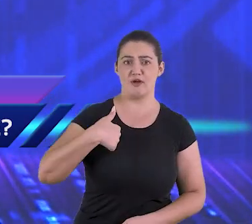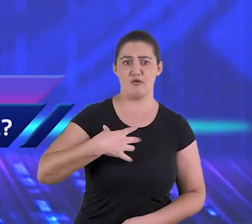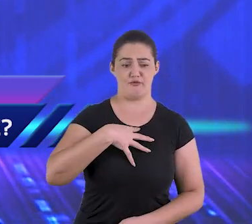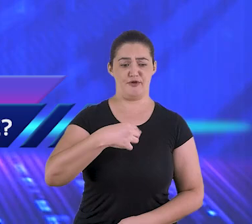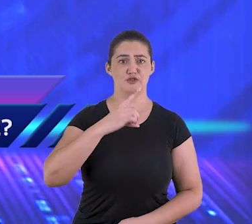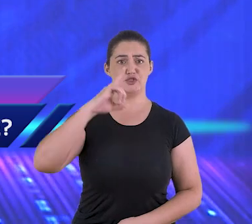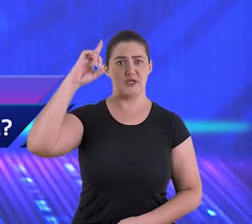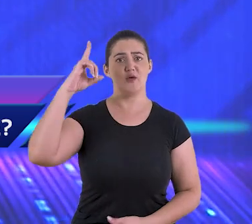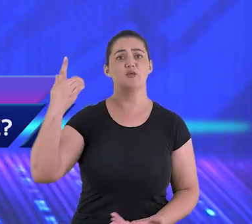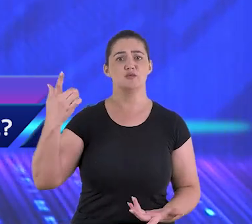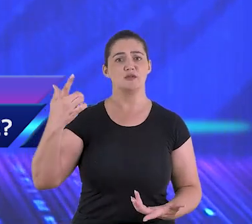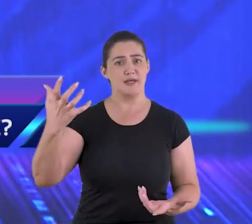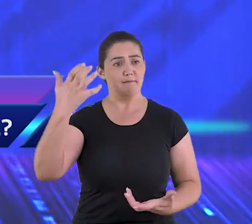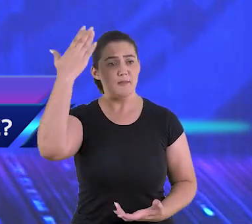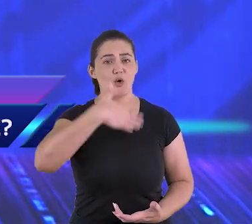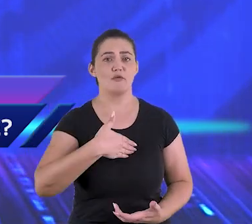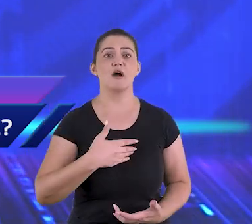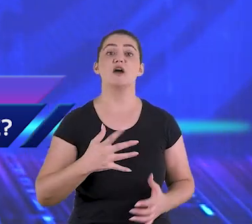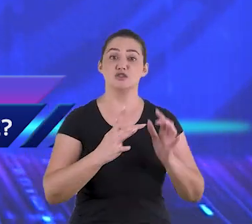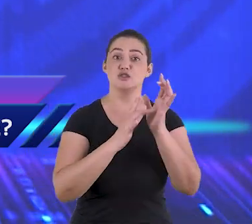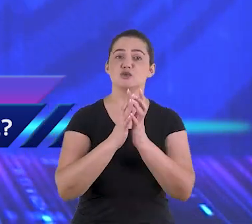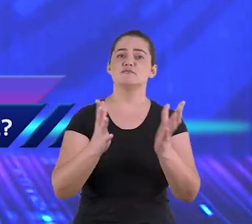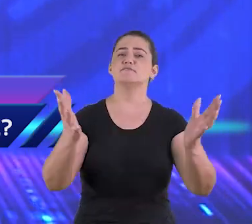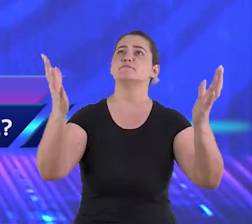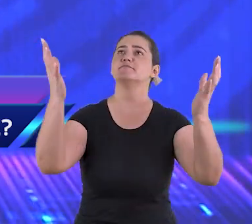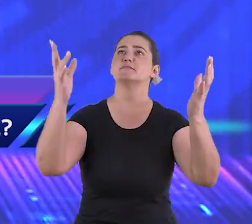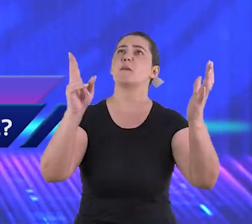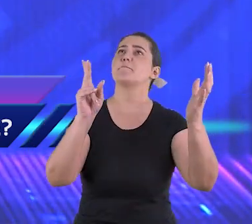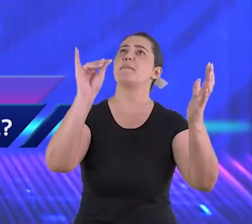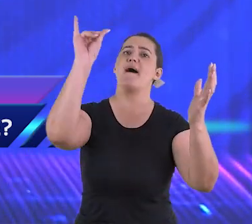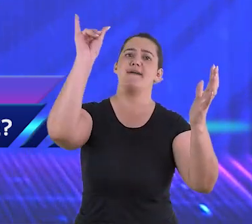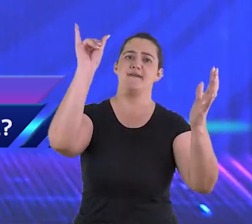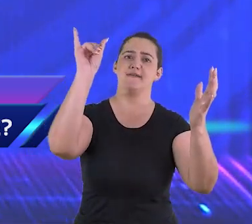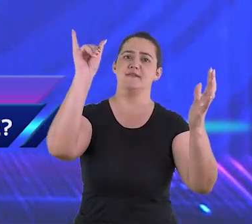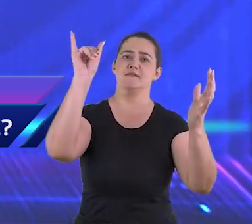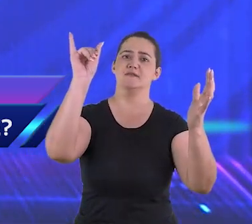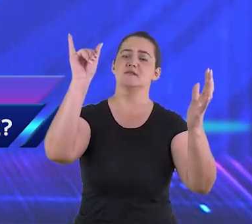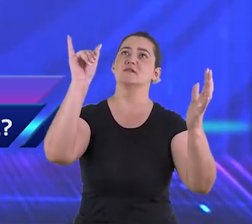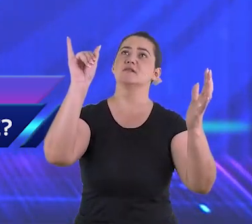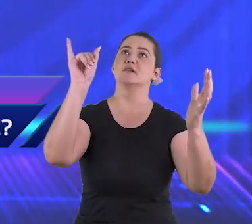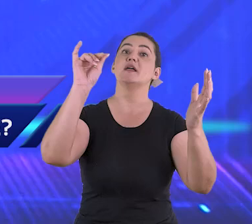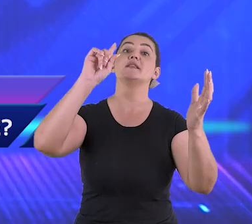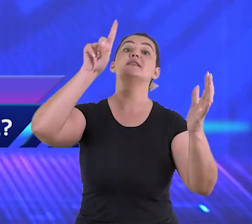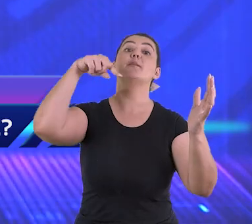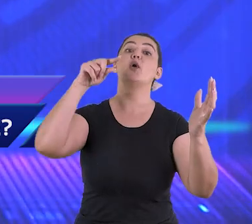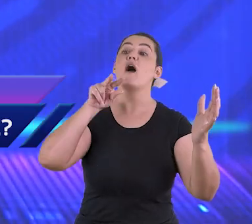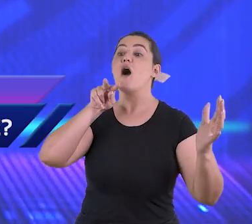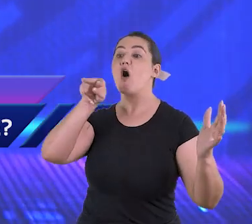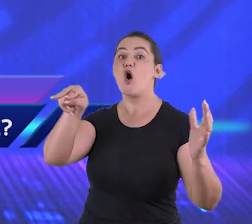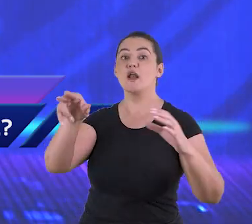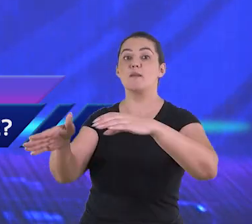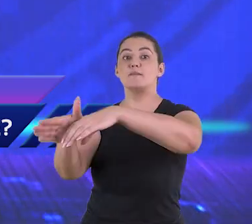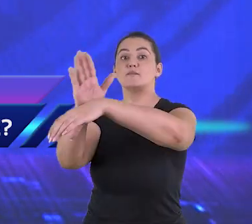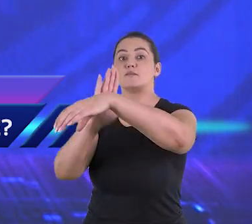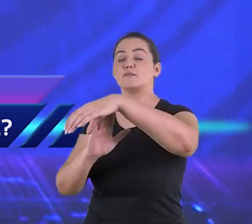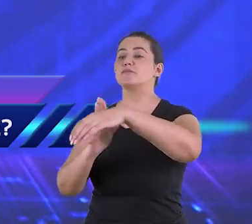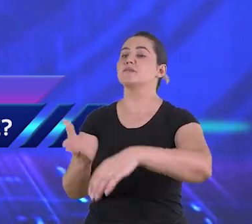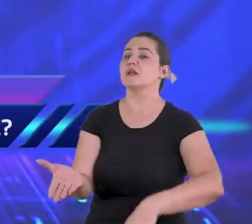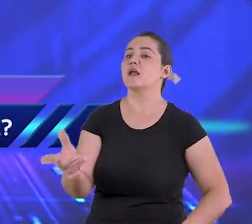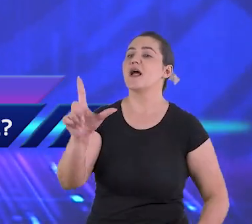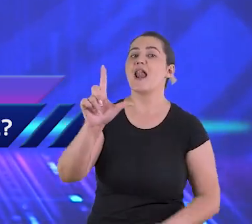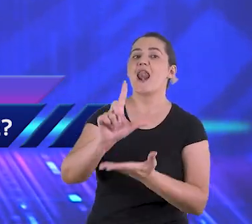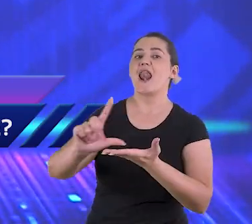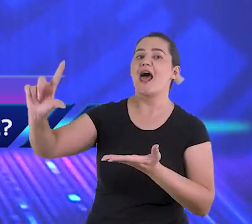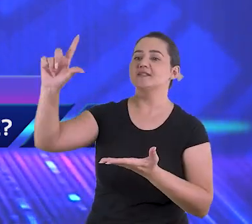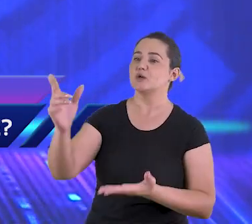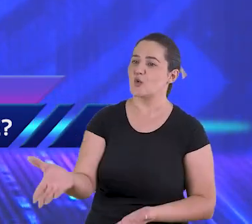E depois que Jesus, ele levanta as mãos e fala com Deus, ele olha para a sepultura e diz assim: Lázaro,